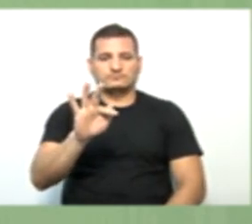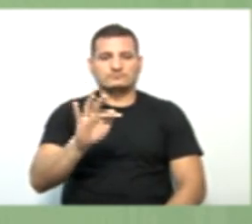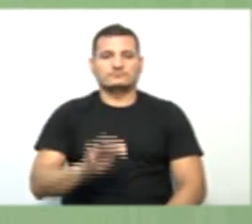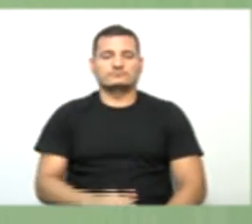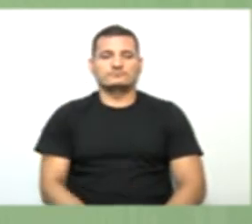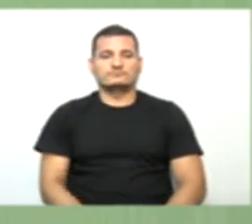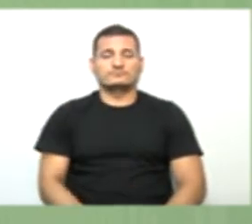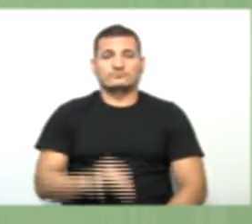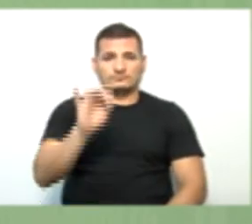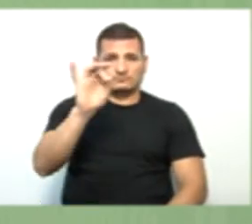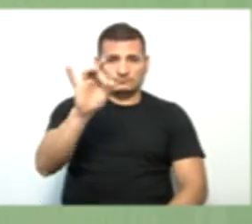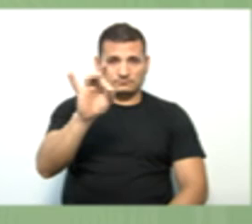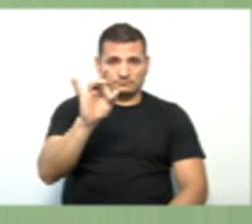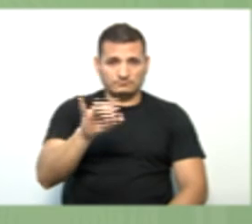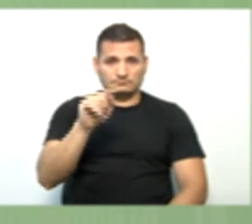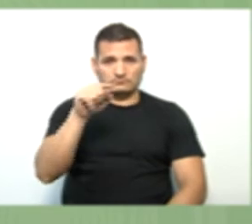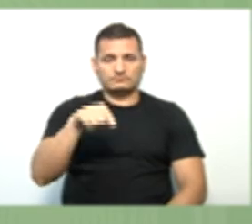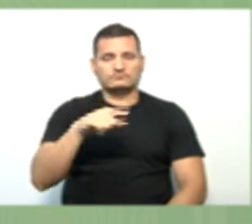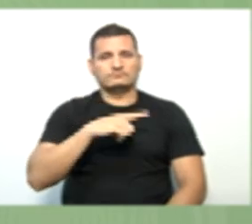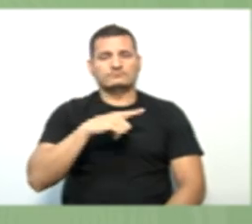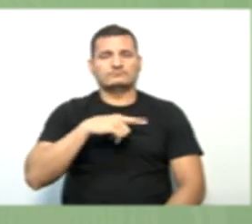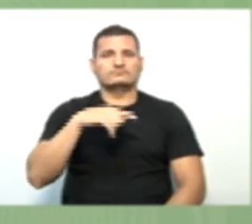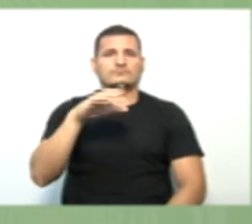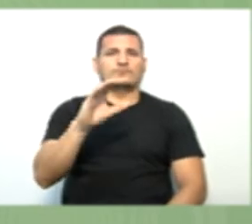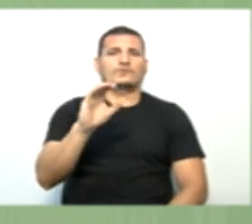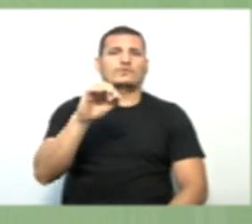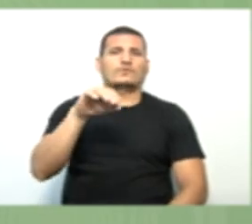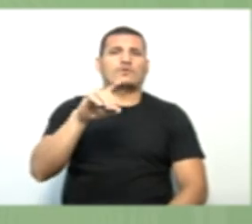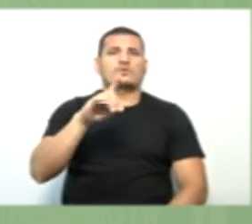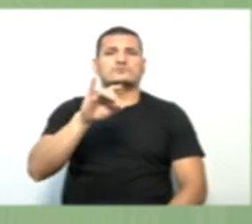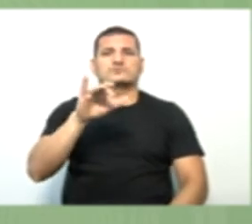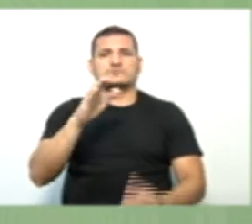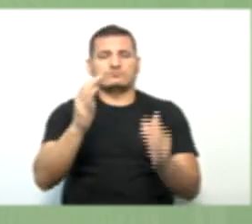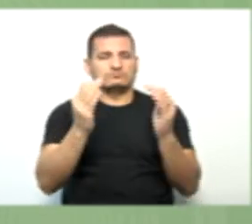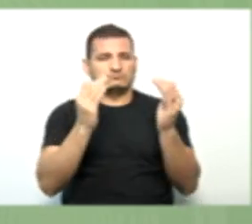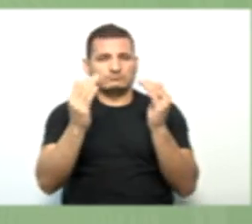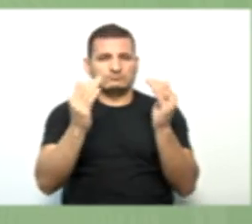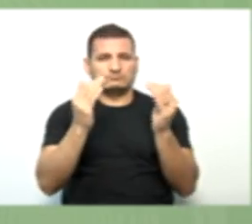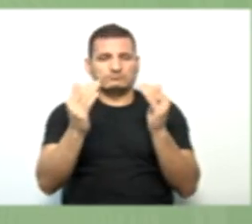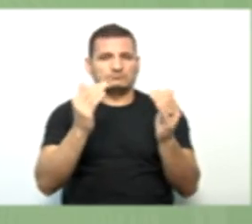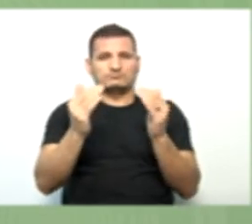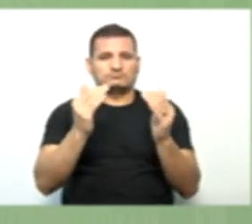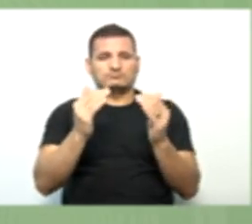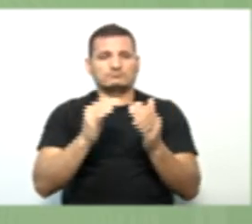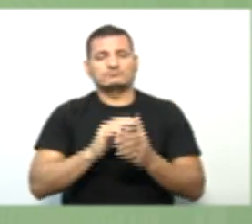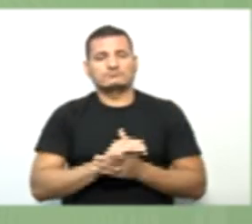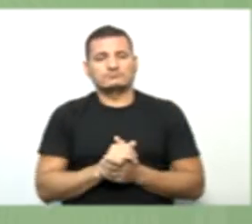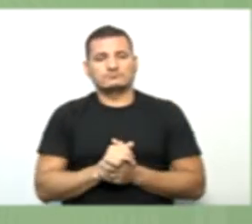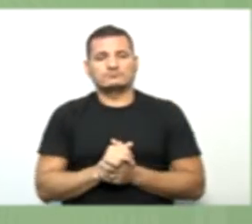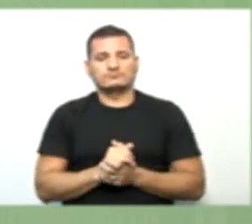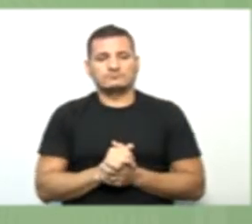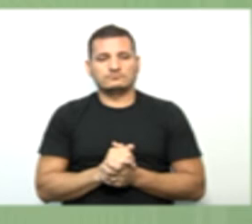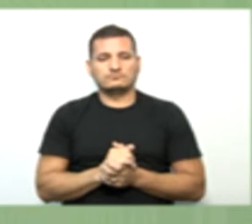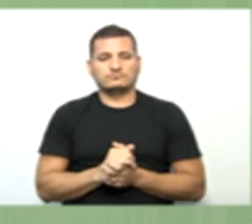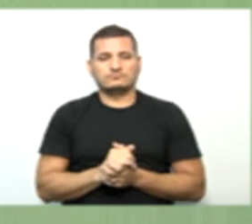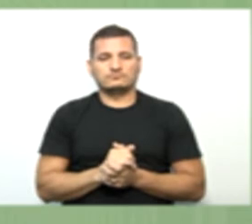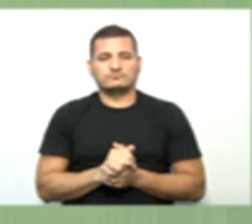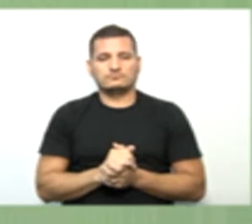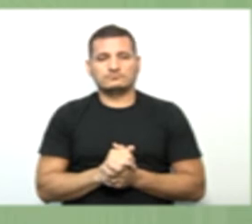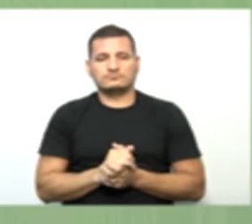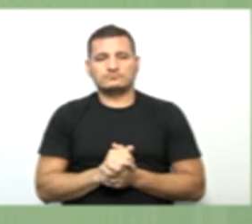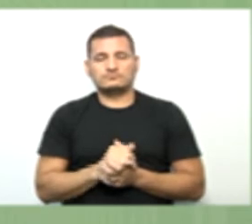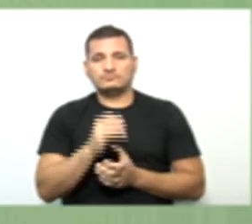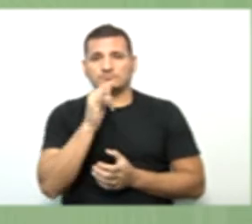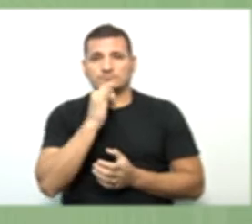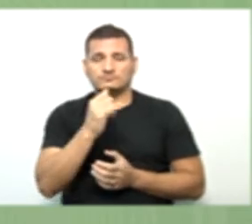uma condição de execução. E aquele que for verdade e tiver colocado em primeiro lugar, vai ser o executado. Então, se a condição 1